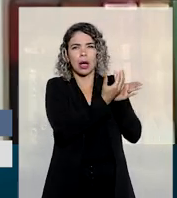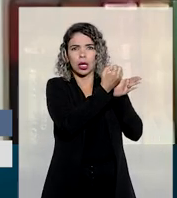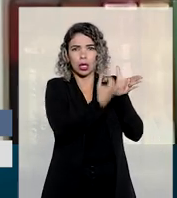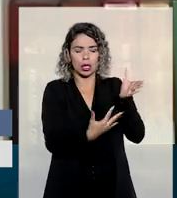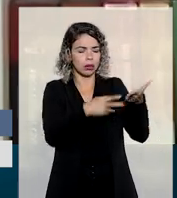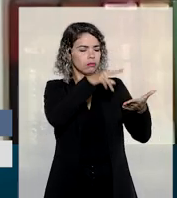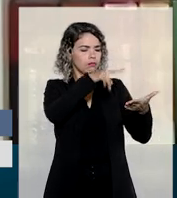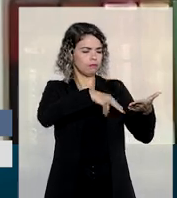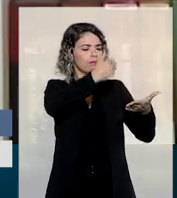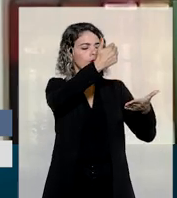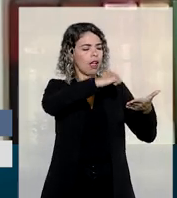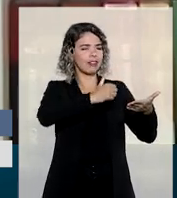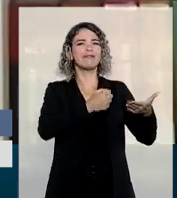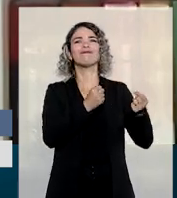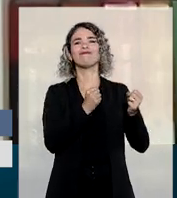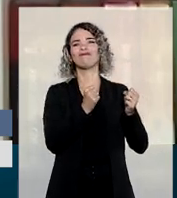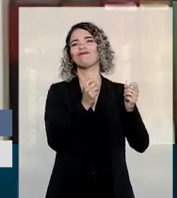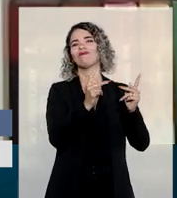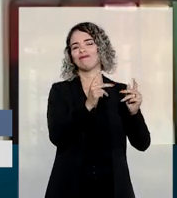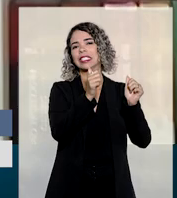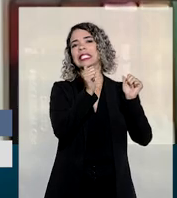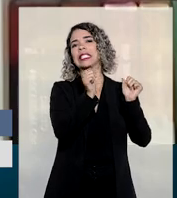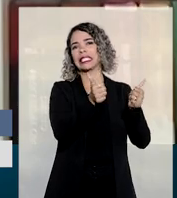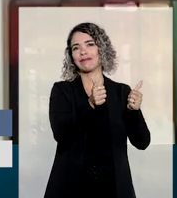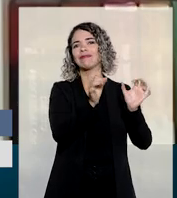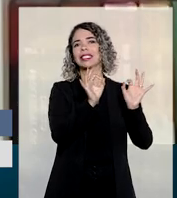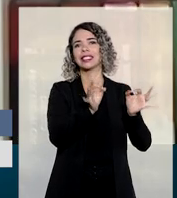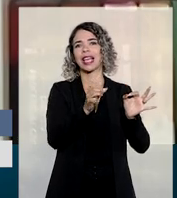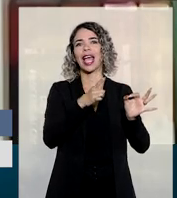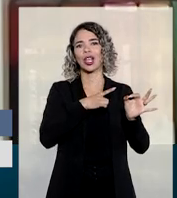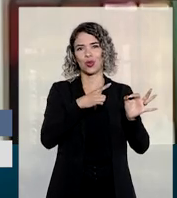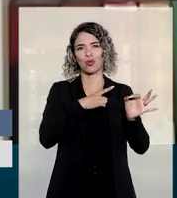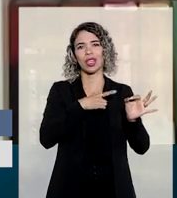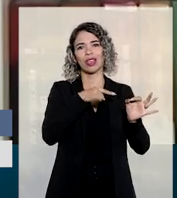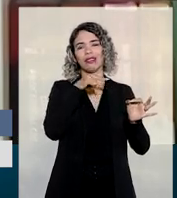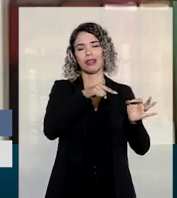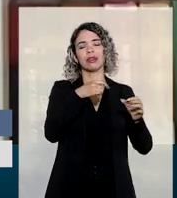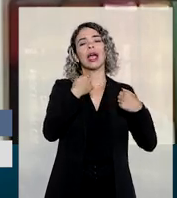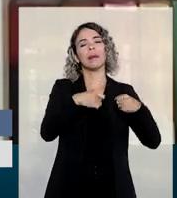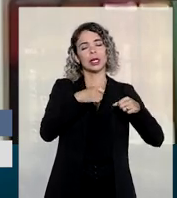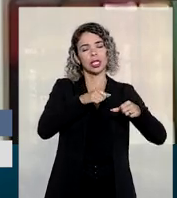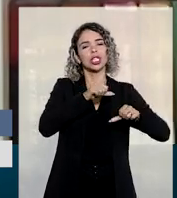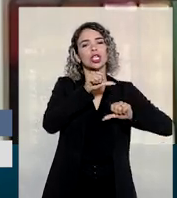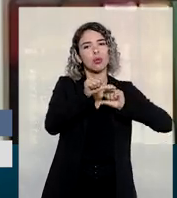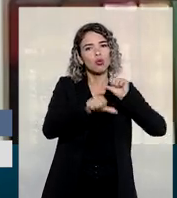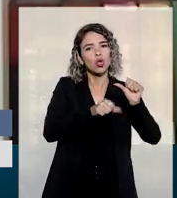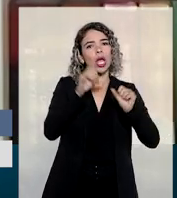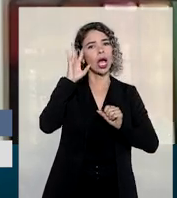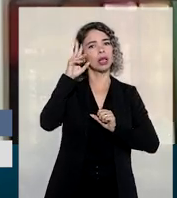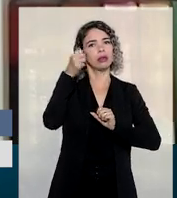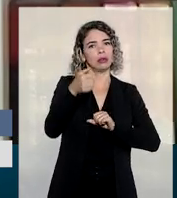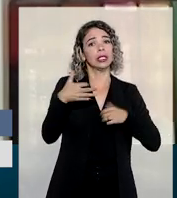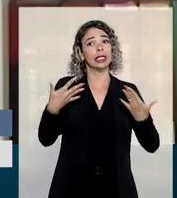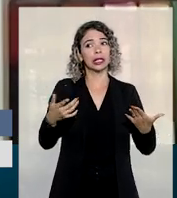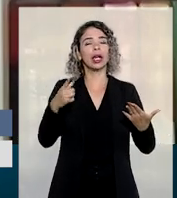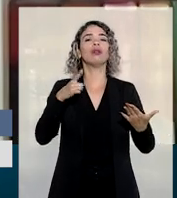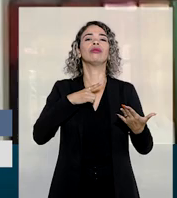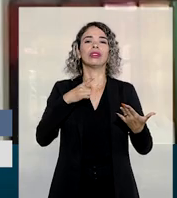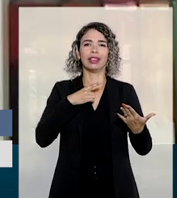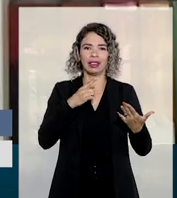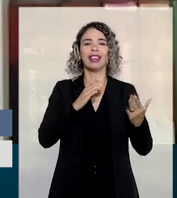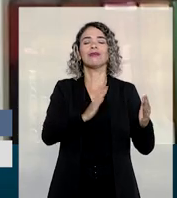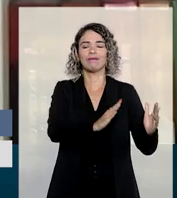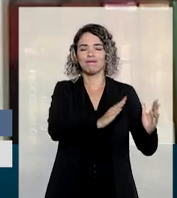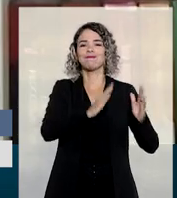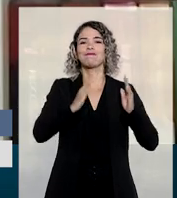na decisão. E aí sim, reabriria o prazo para um outro recurso ou mesmo novos